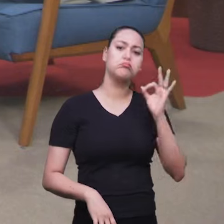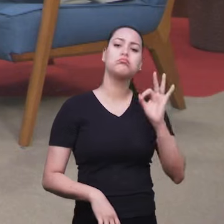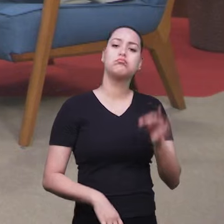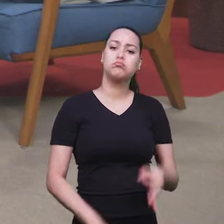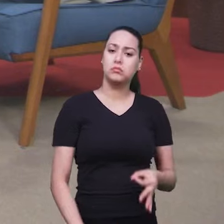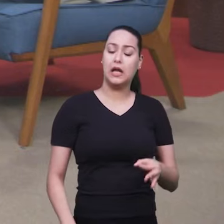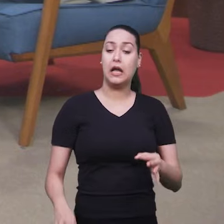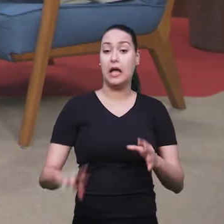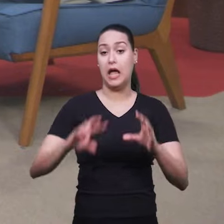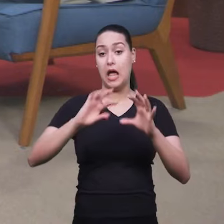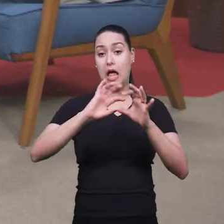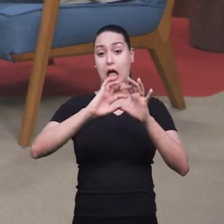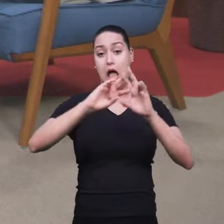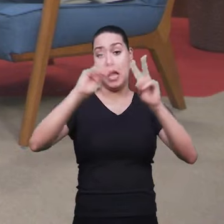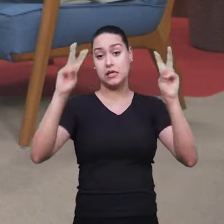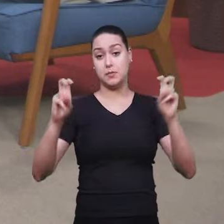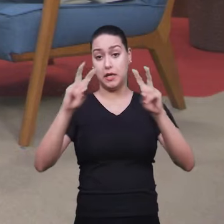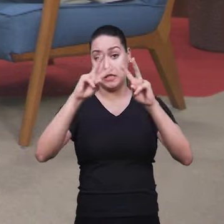Essa